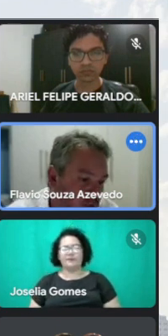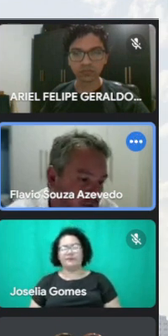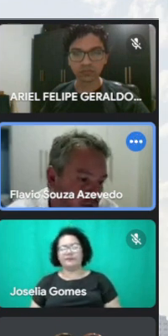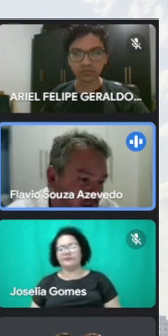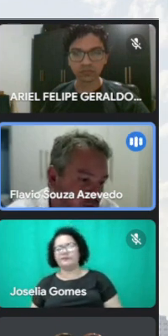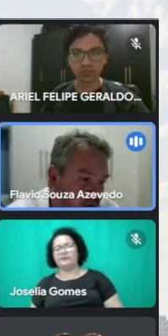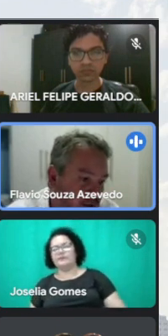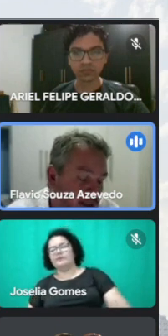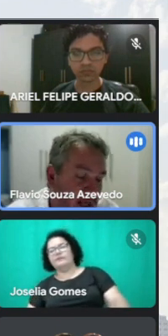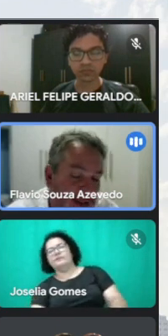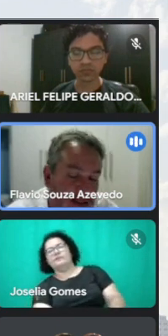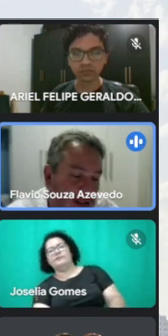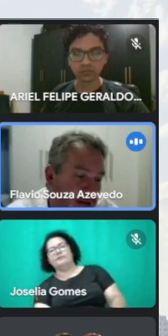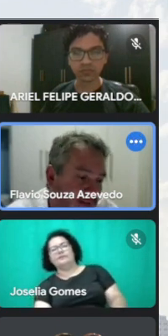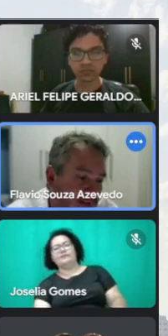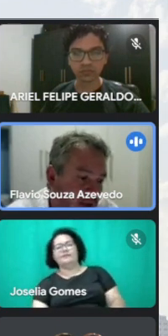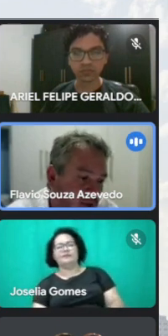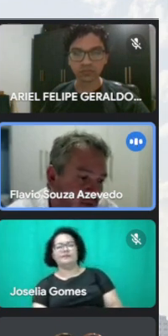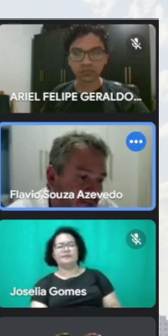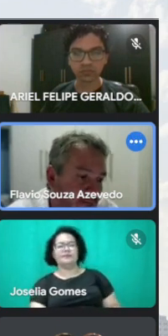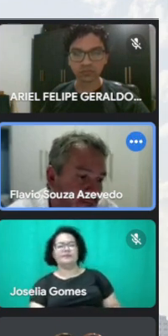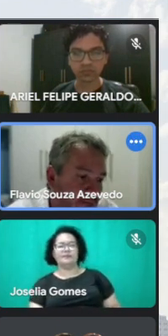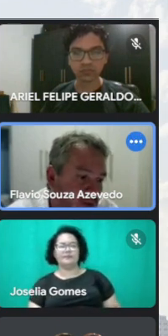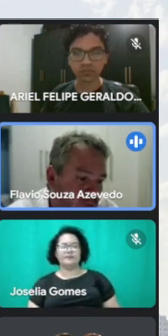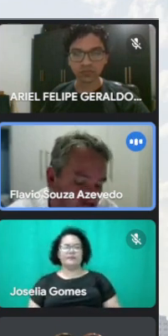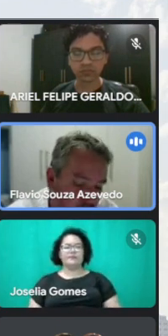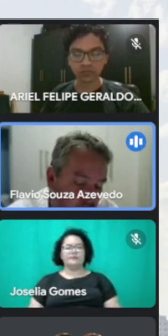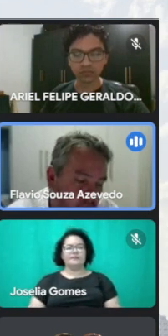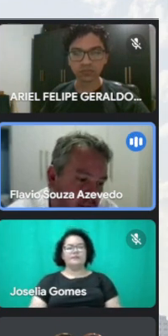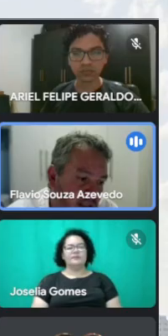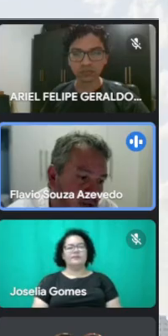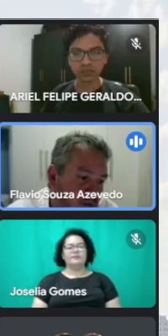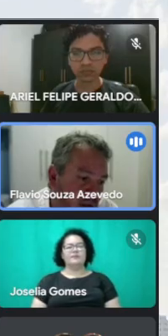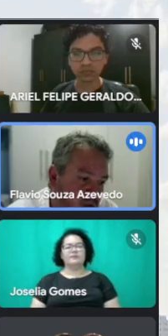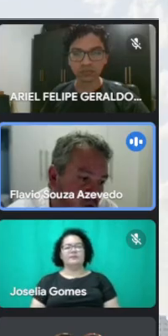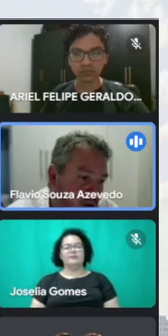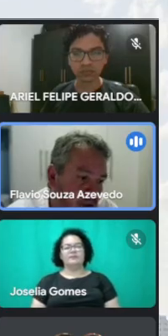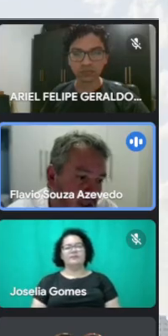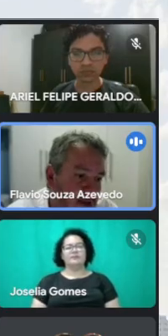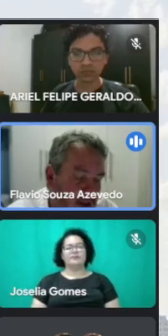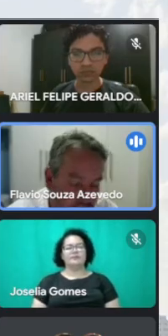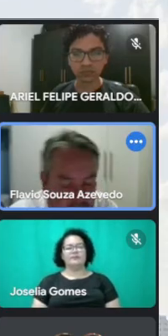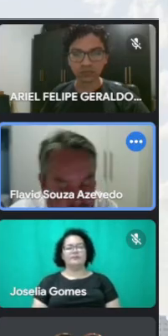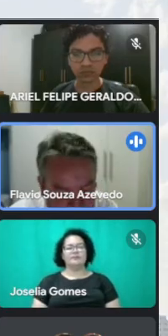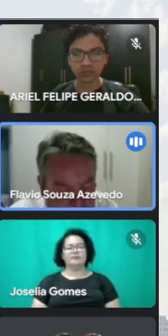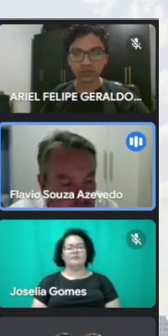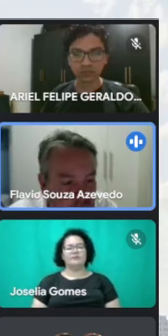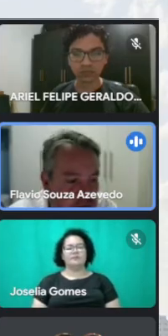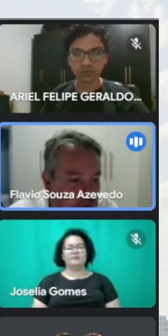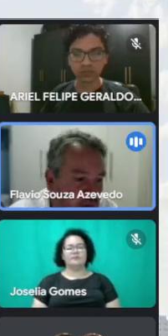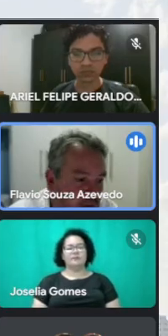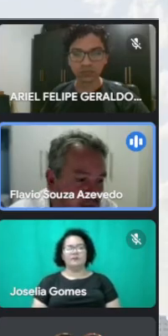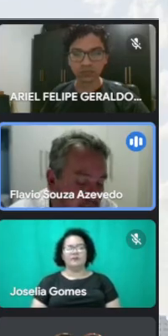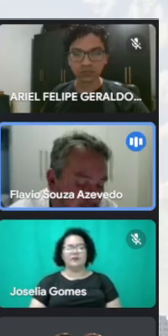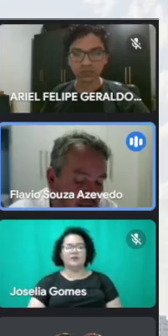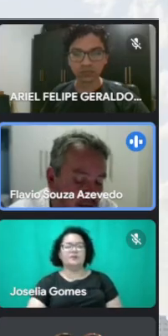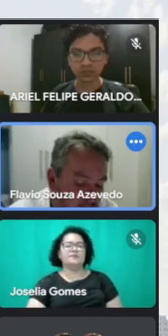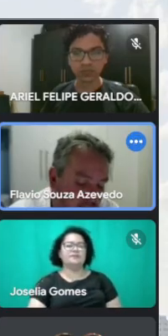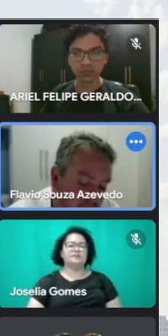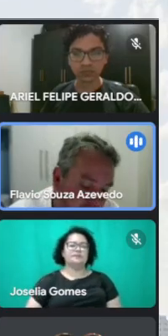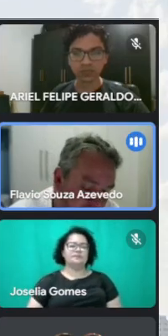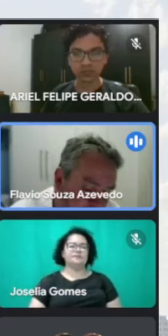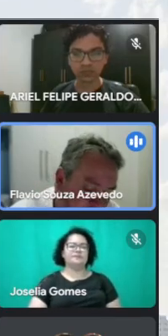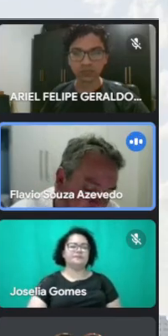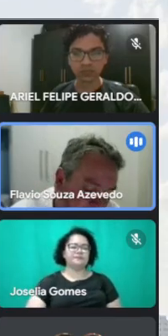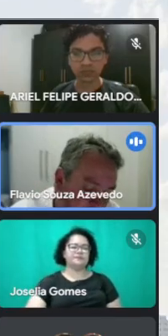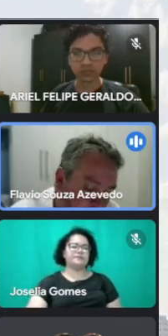solo de um desses jardins aí, entendeu? Então, tudo isso aí são fatores, né, que, sim, é possível remediar,